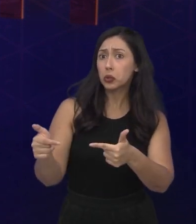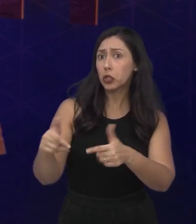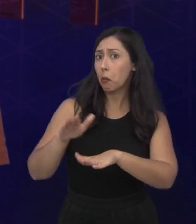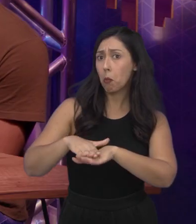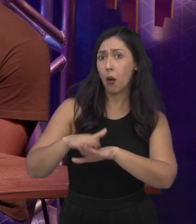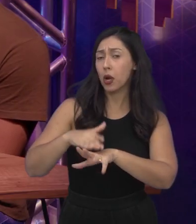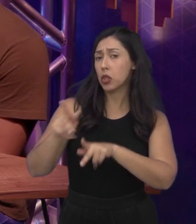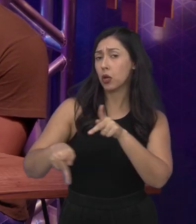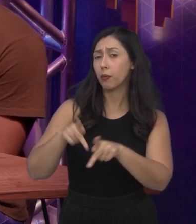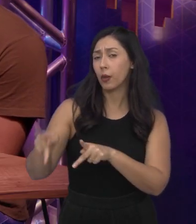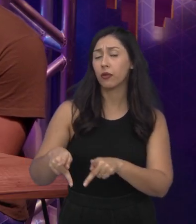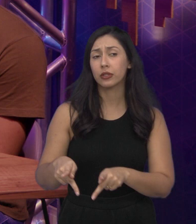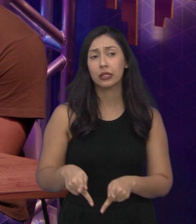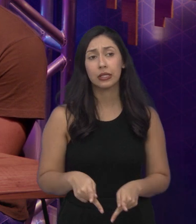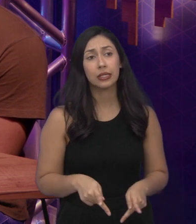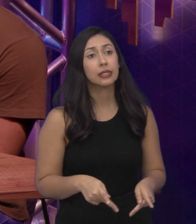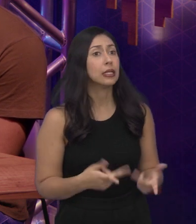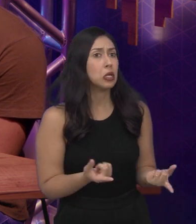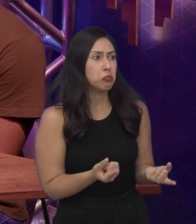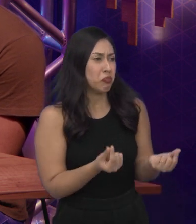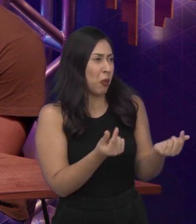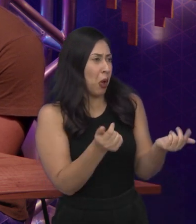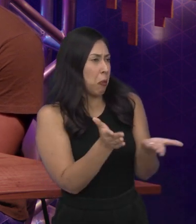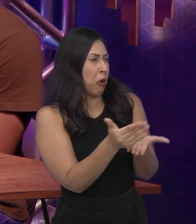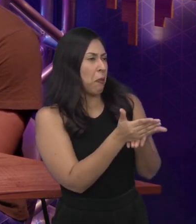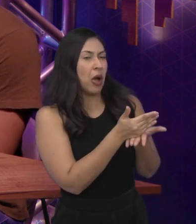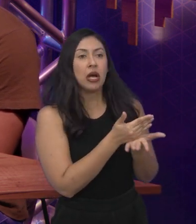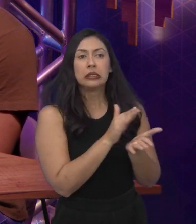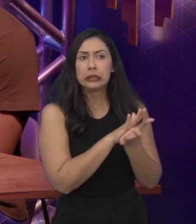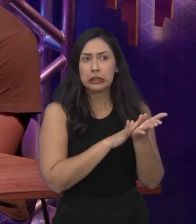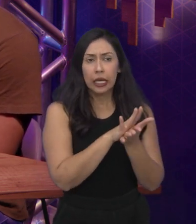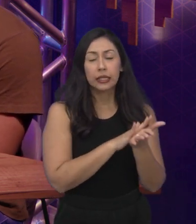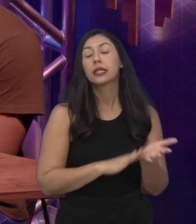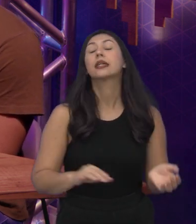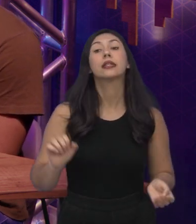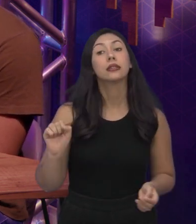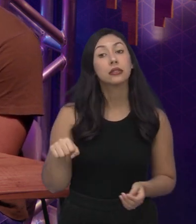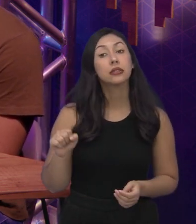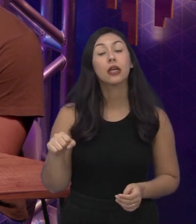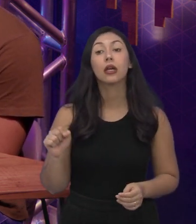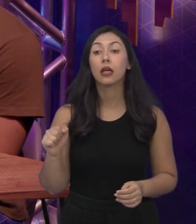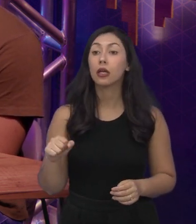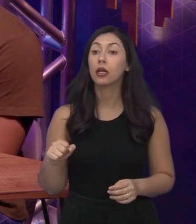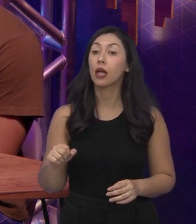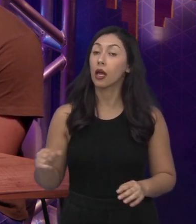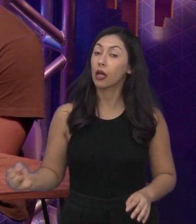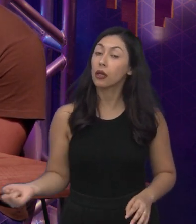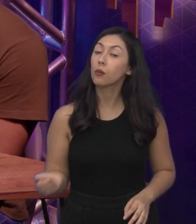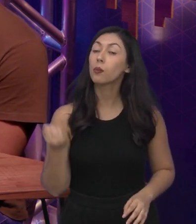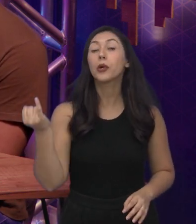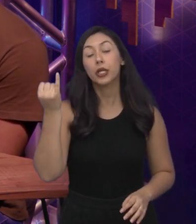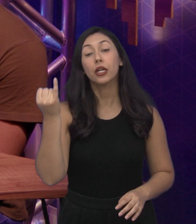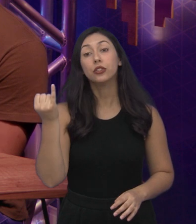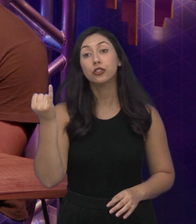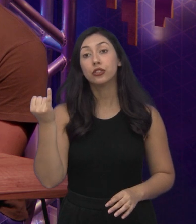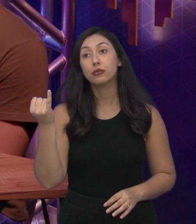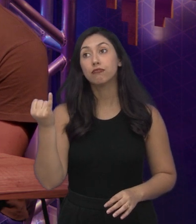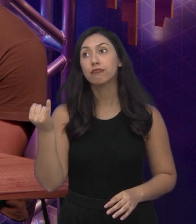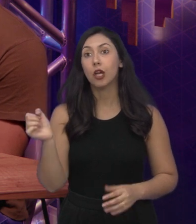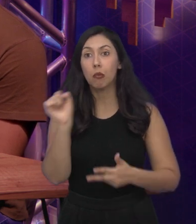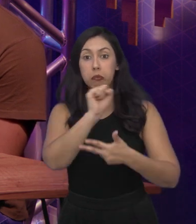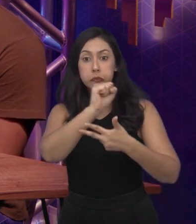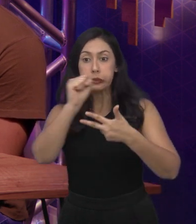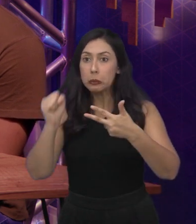da população. E sem fins lucrativos, Sem fins né? lucrativos. Então, é importante que o poder